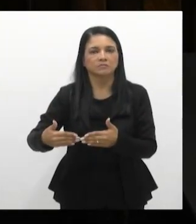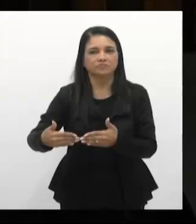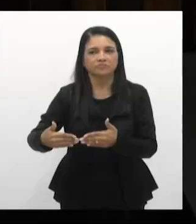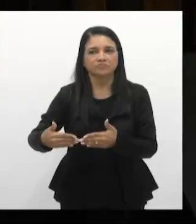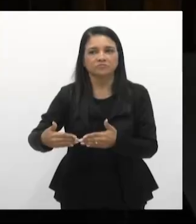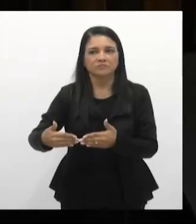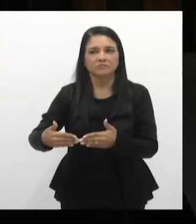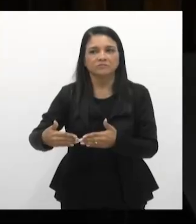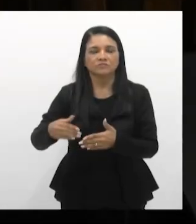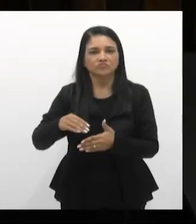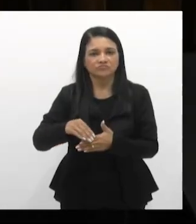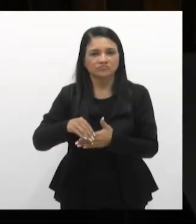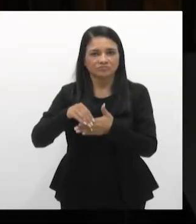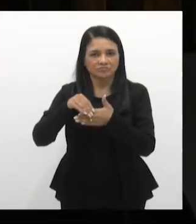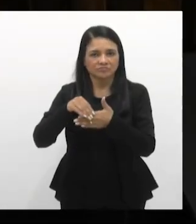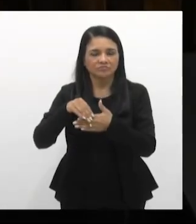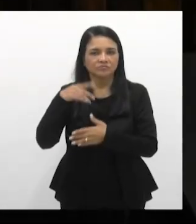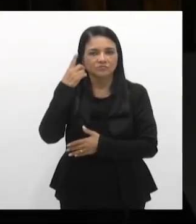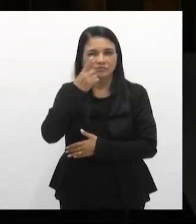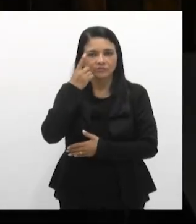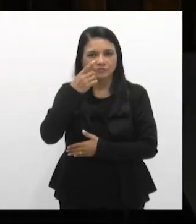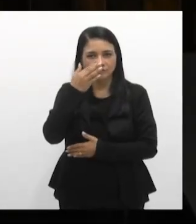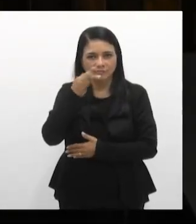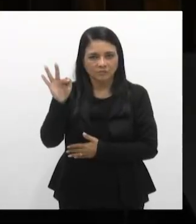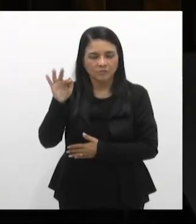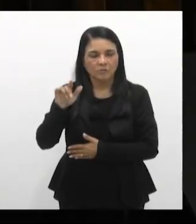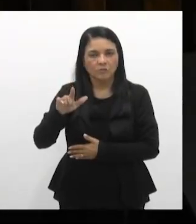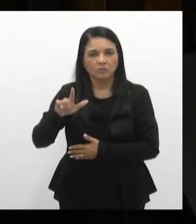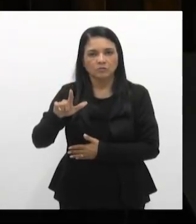sob a liderança do deputado federal Dr. Luizinho.